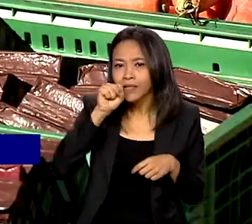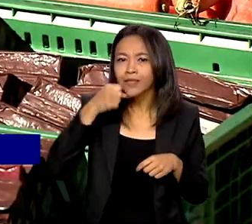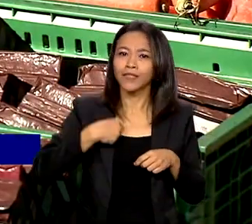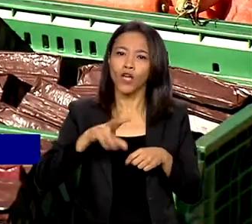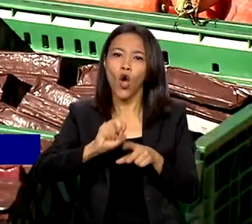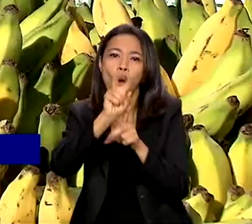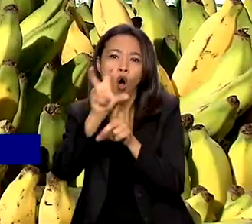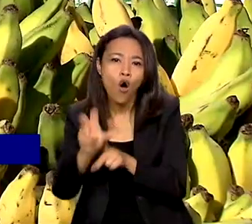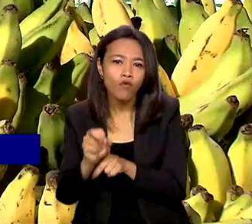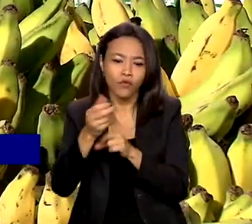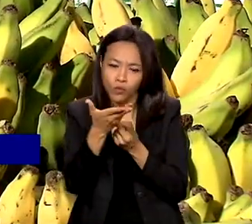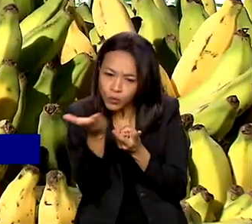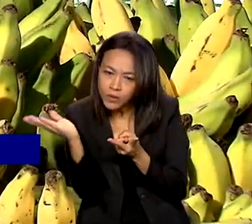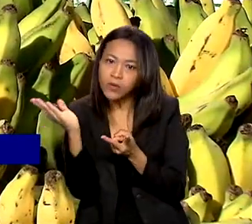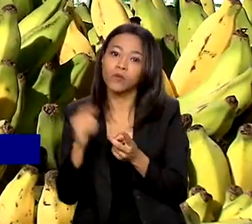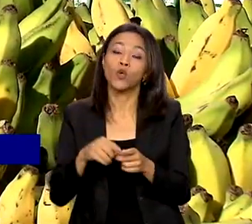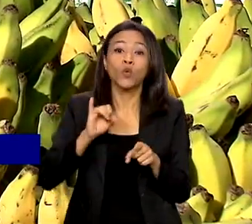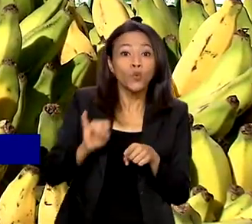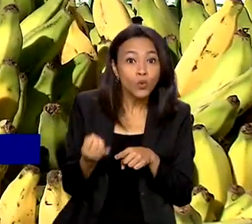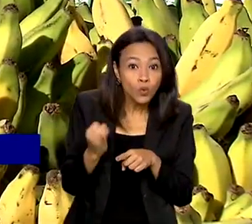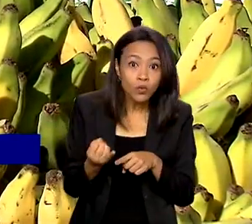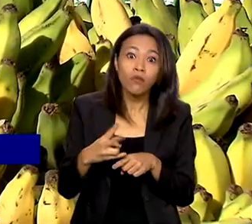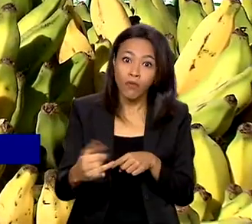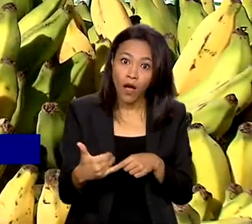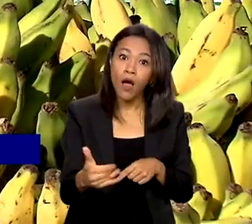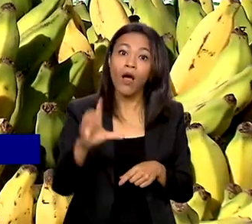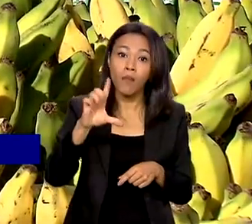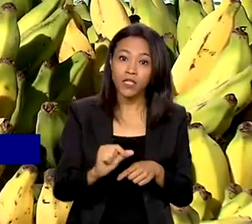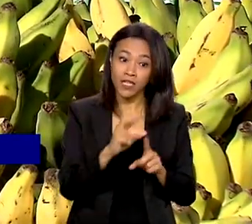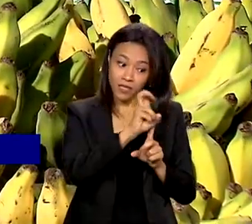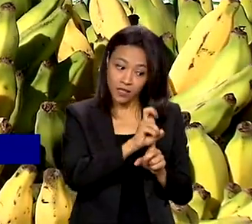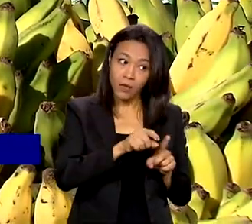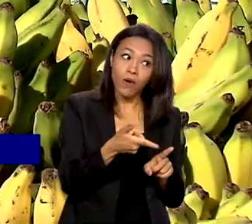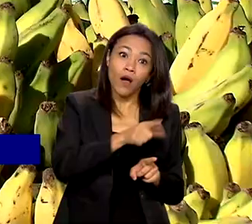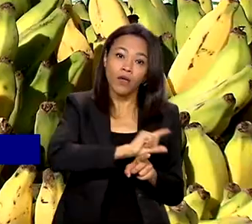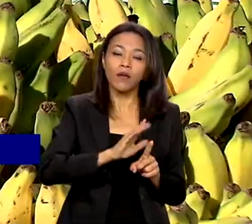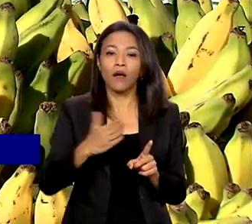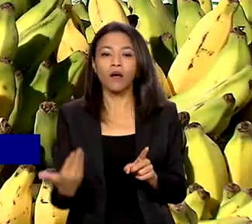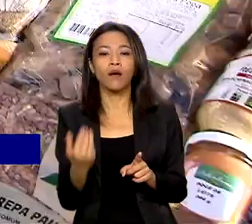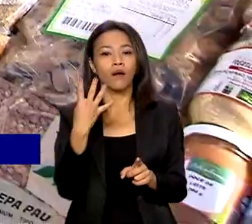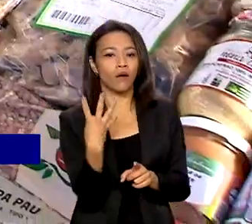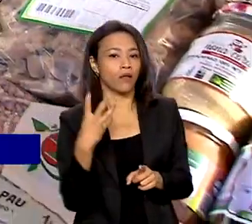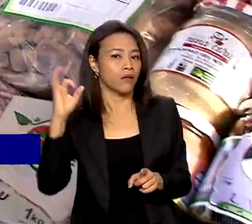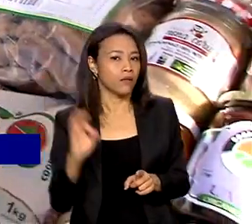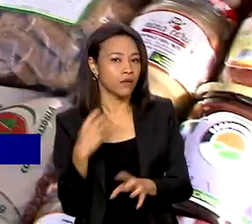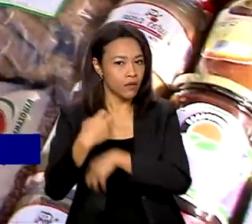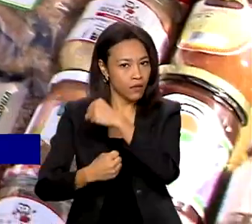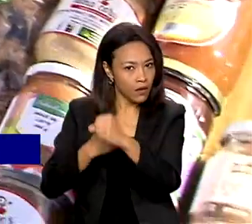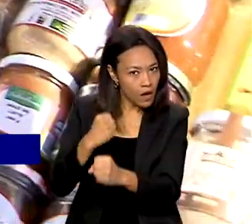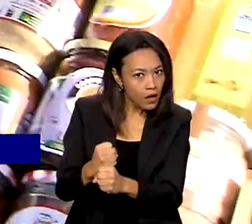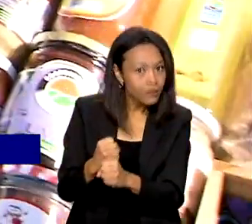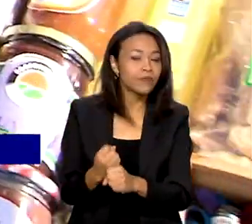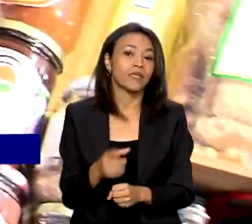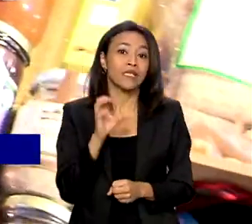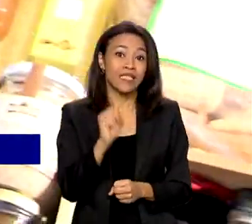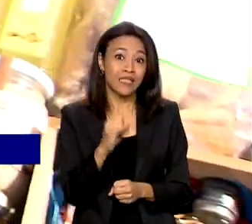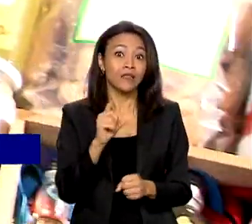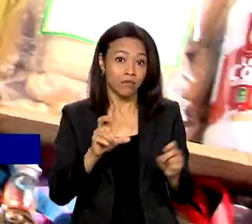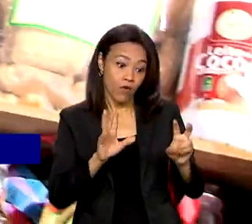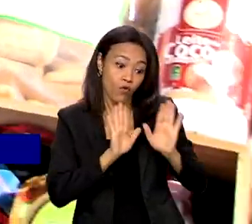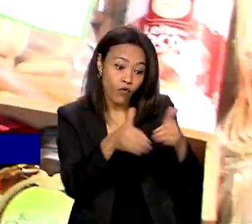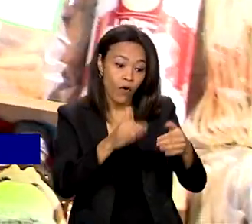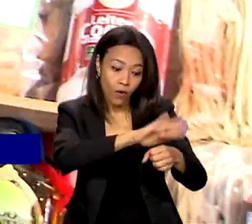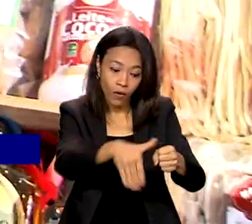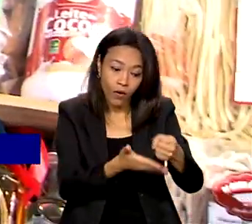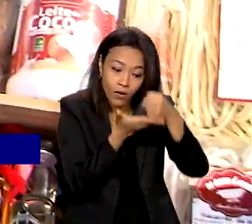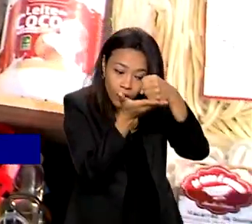ovos, por exemplo, a taxa de juros vai baixar de 5% para 4% ao ano. E se for produção sustentável,